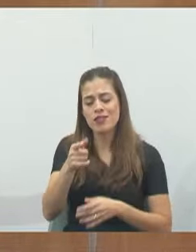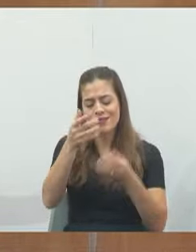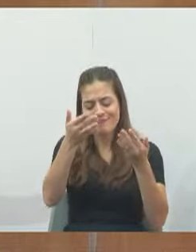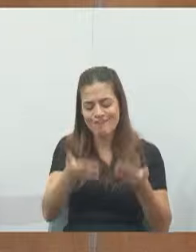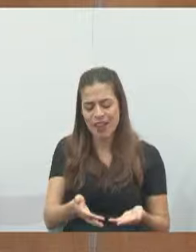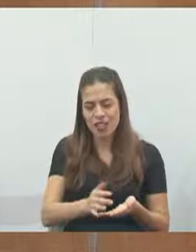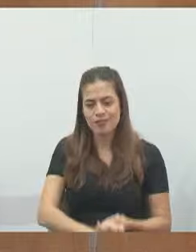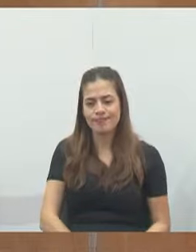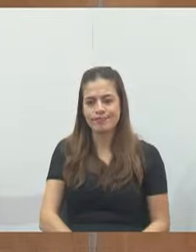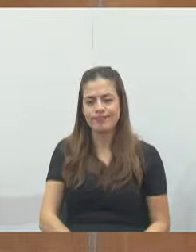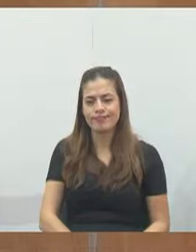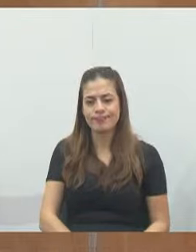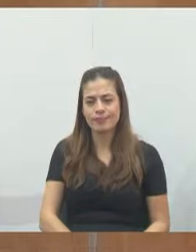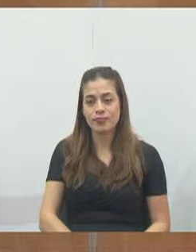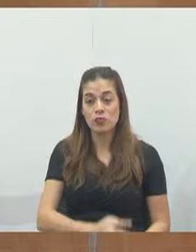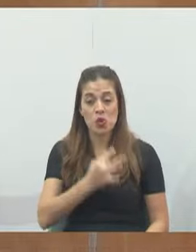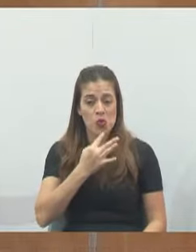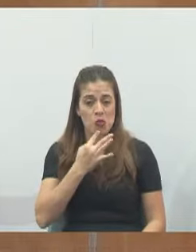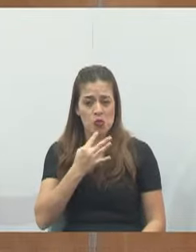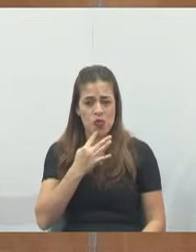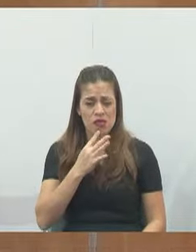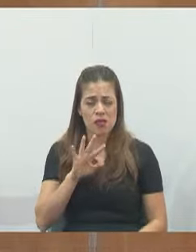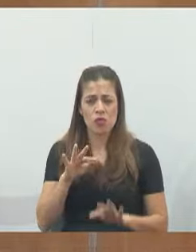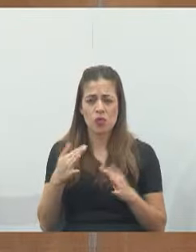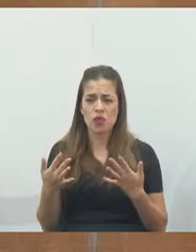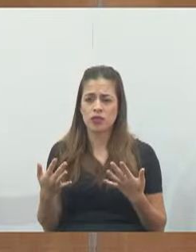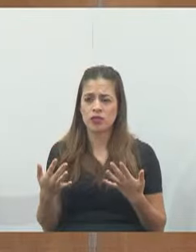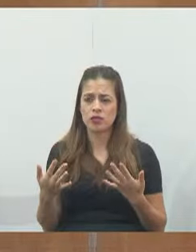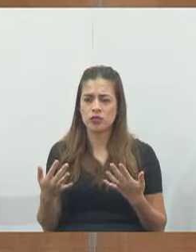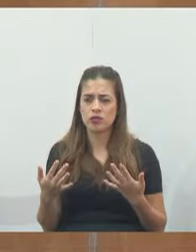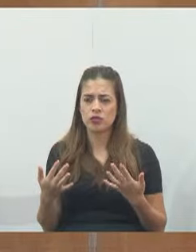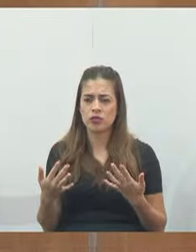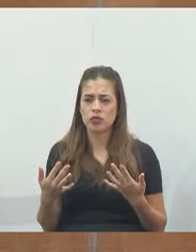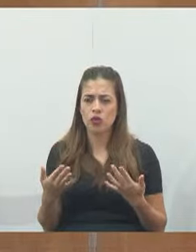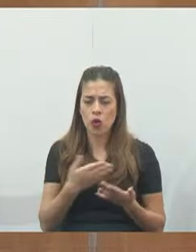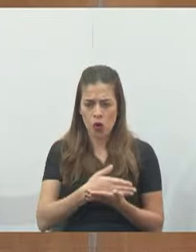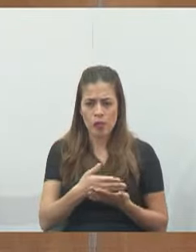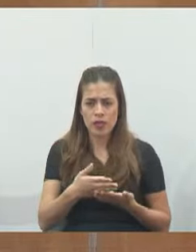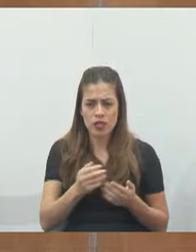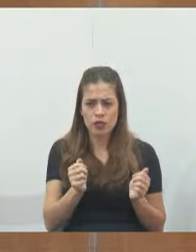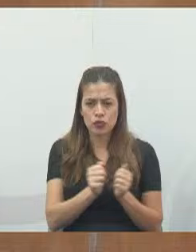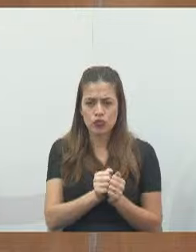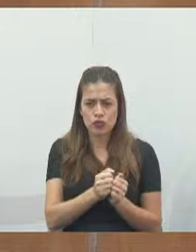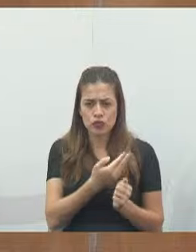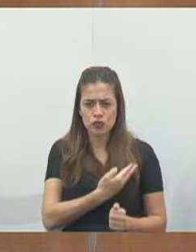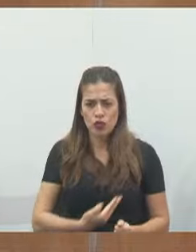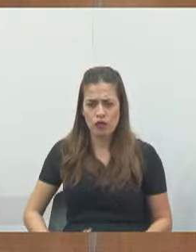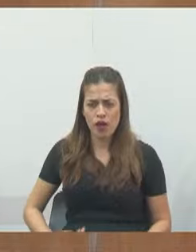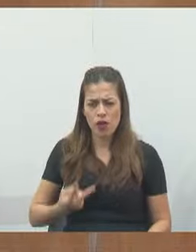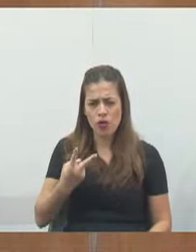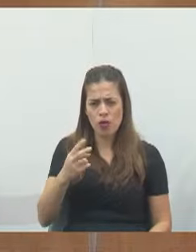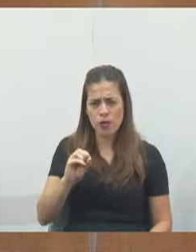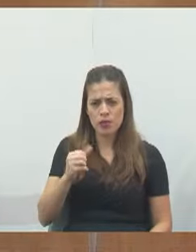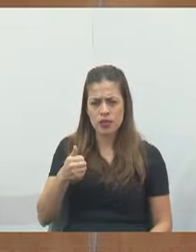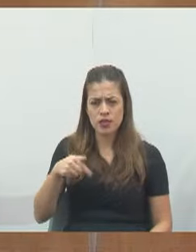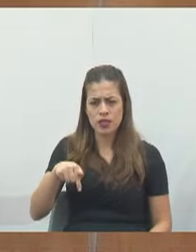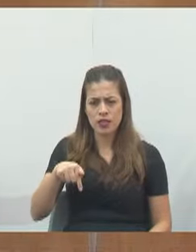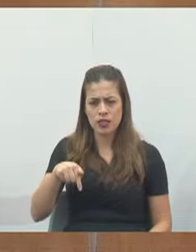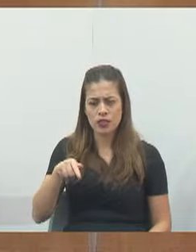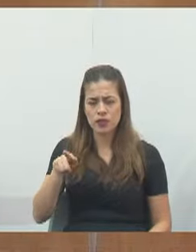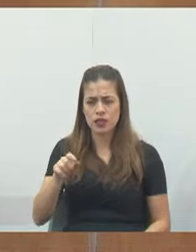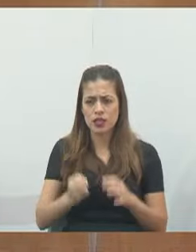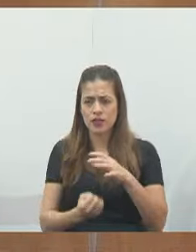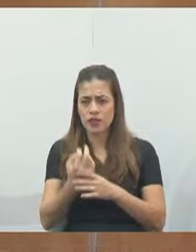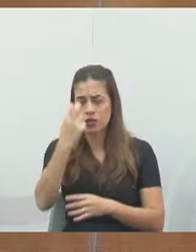pessoas. Eu o conheci quando veio, quando ingressamos juntos no governo, em 2017, você